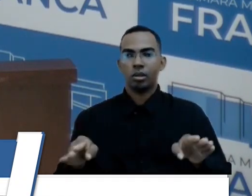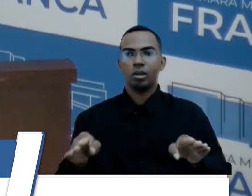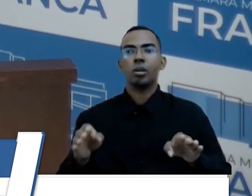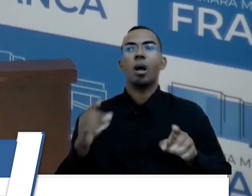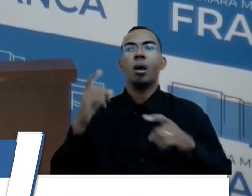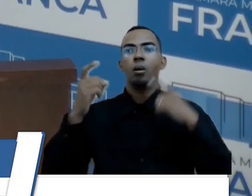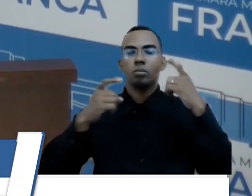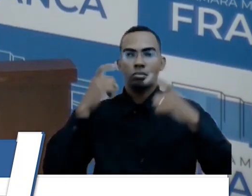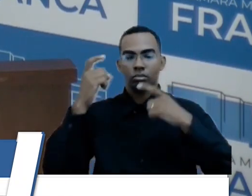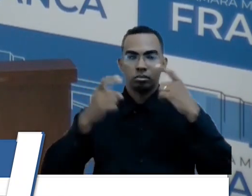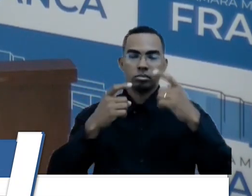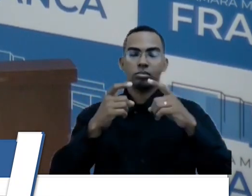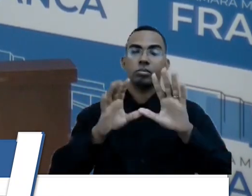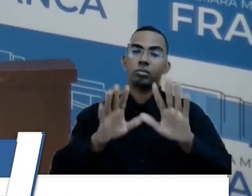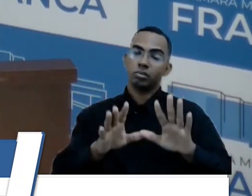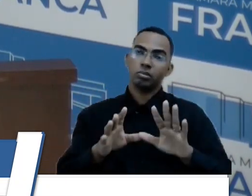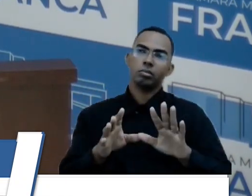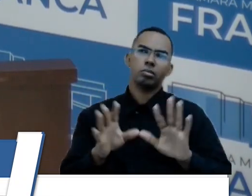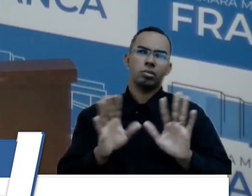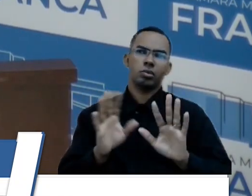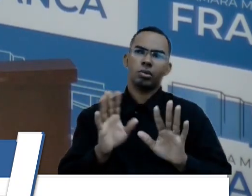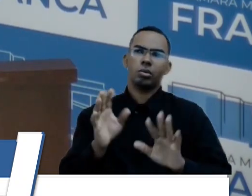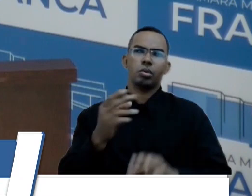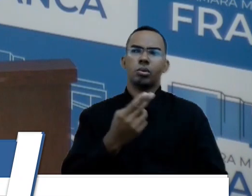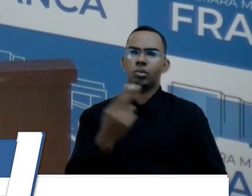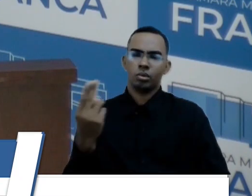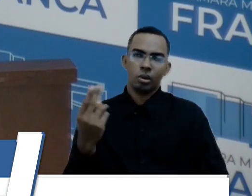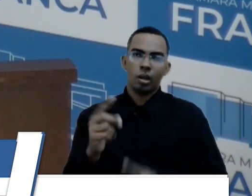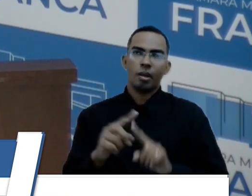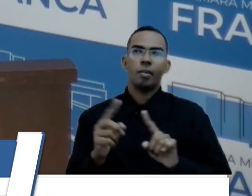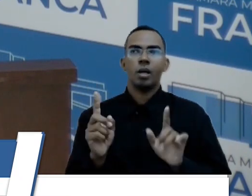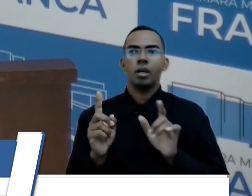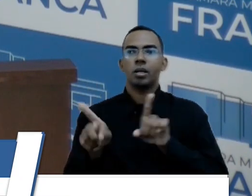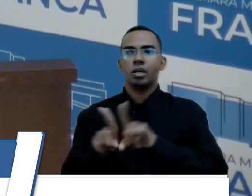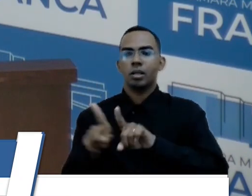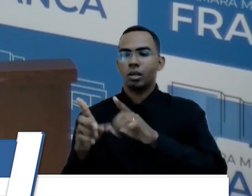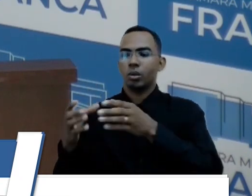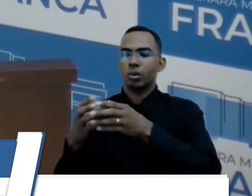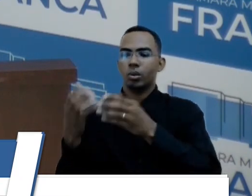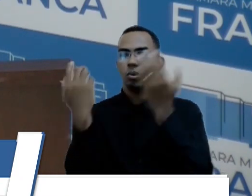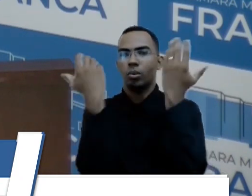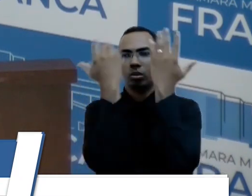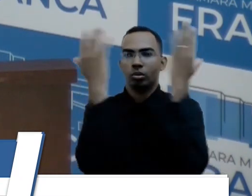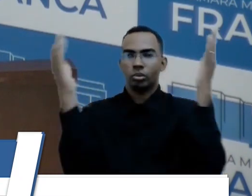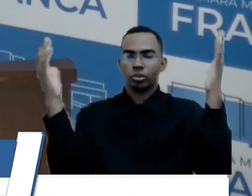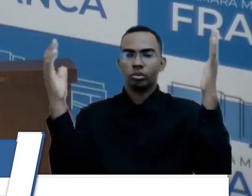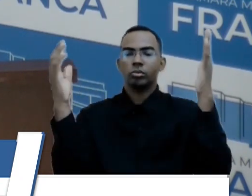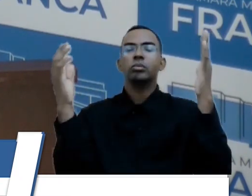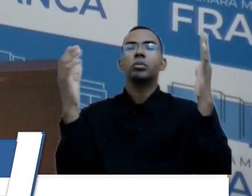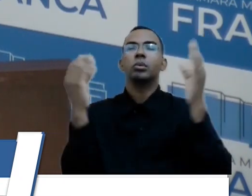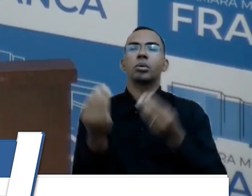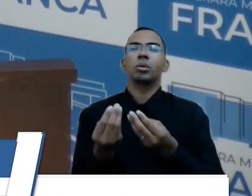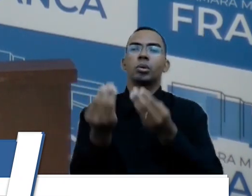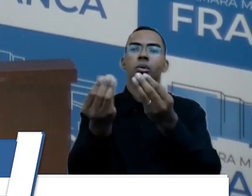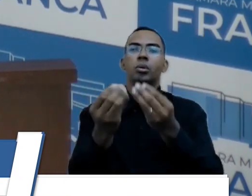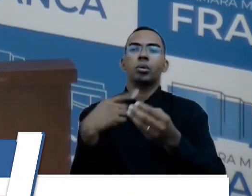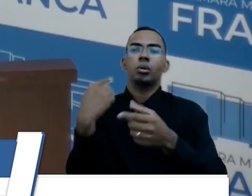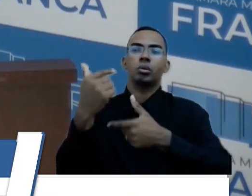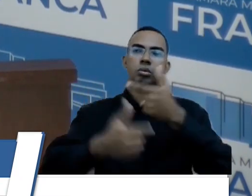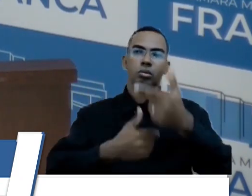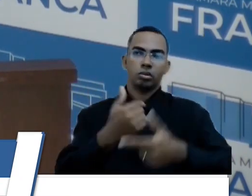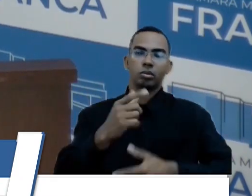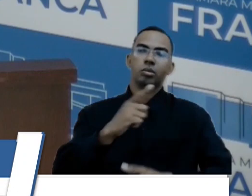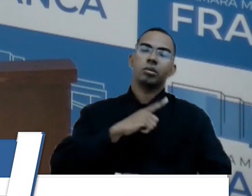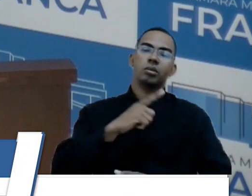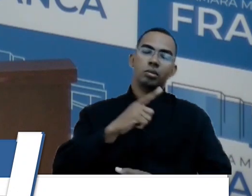preocupação. Então, eu fui, não só em meu nome, mas também em nome da Comissão do Meio Ambiente, né, levando lá o nosso trabalho que a gente tem feito